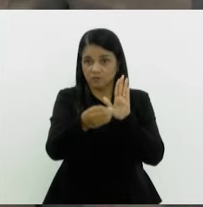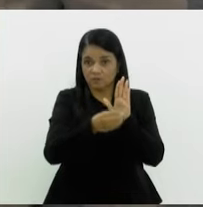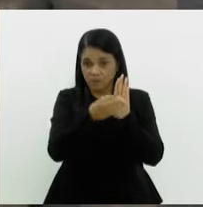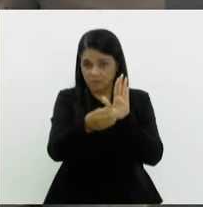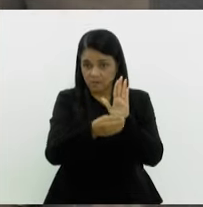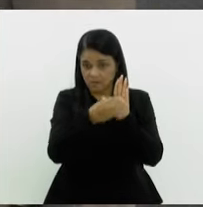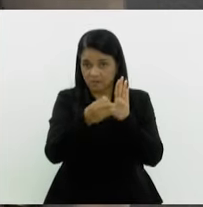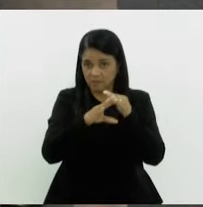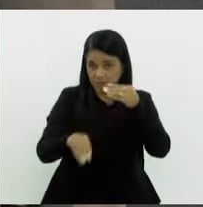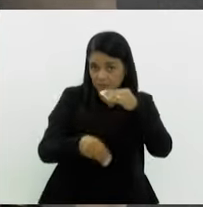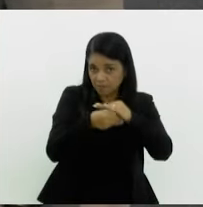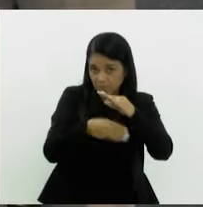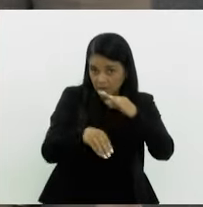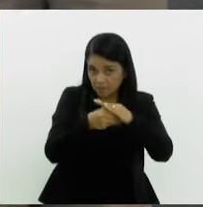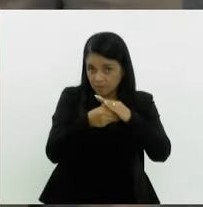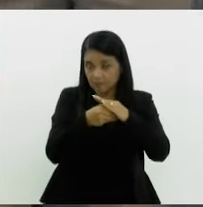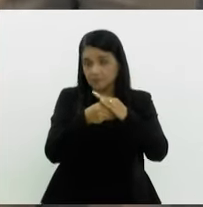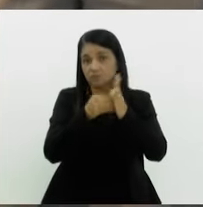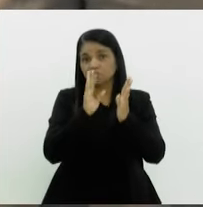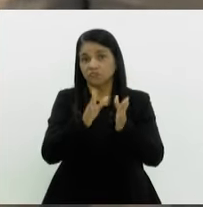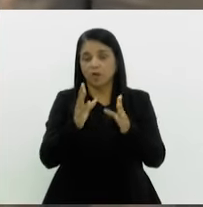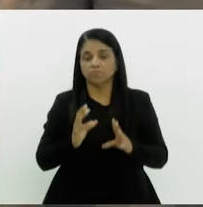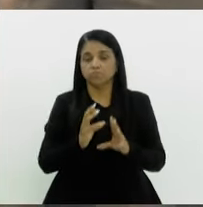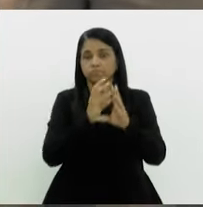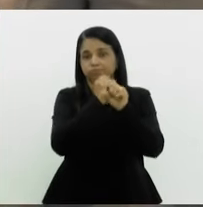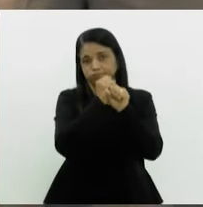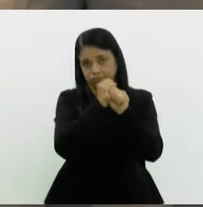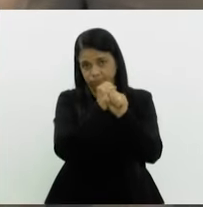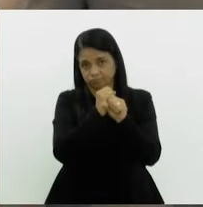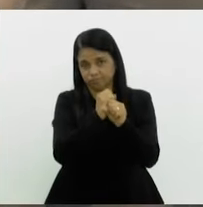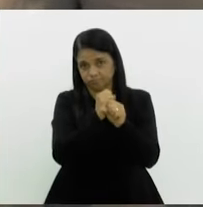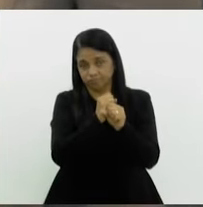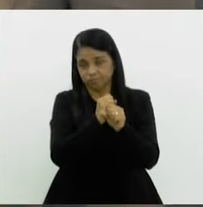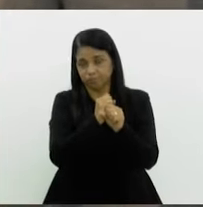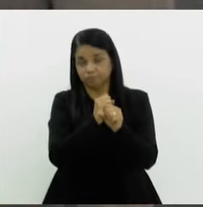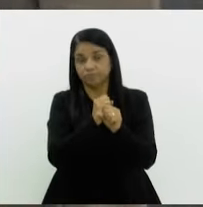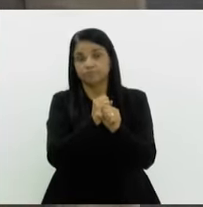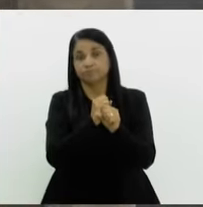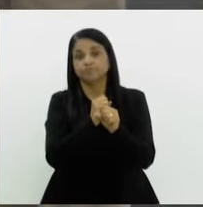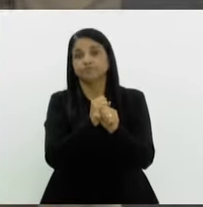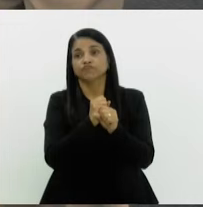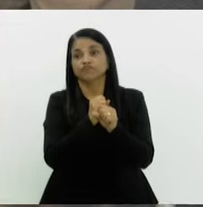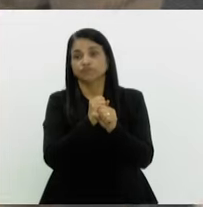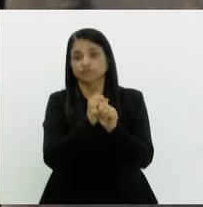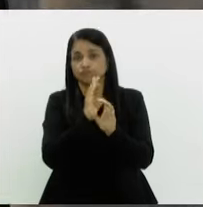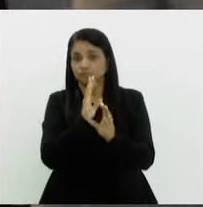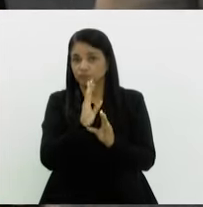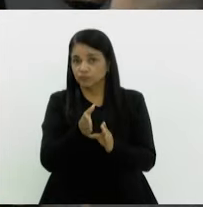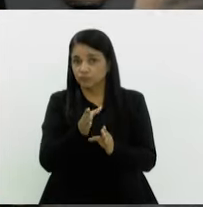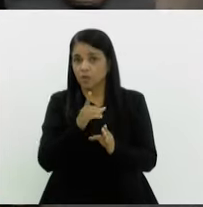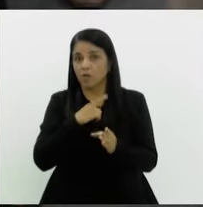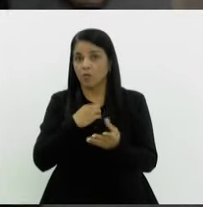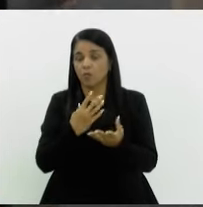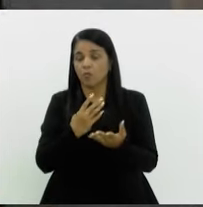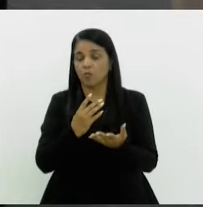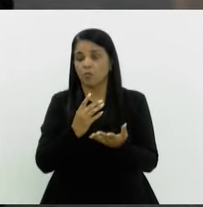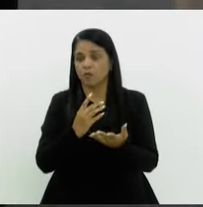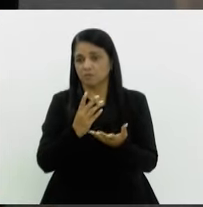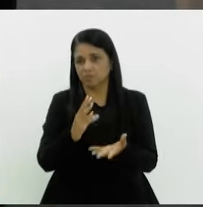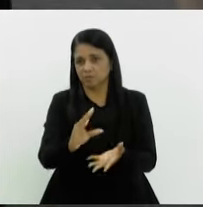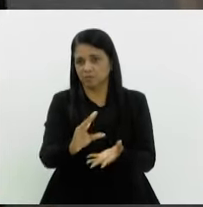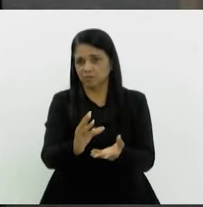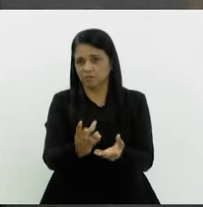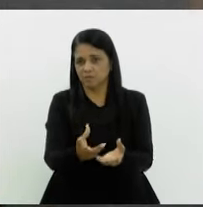receber as emendas, já foram contabilizados. Então, já conta, inclusive, o recebimento, senhor